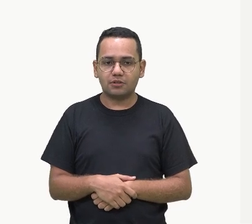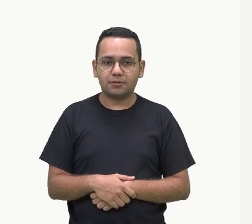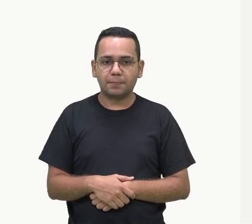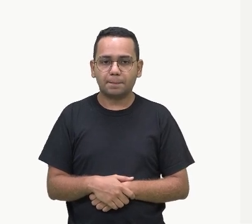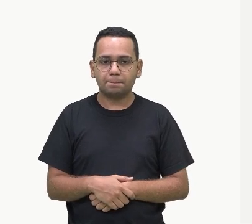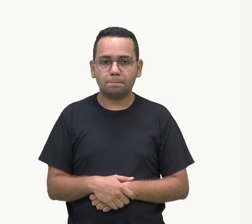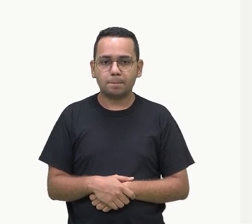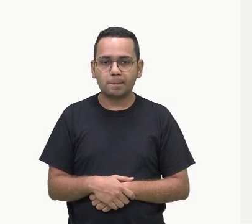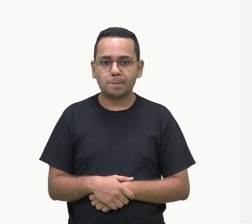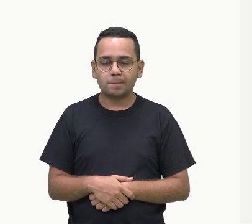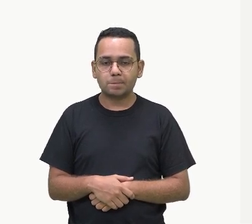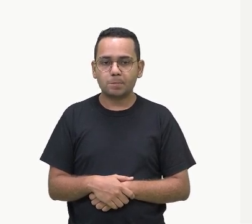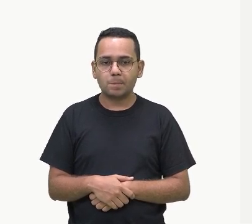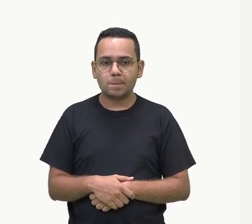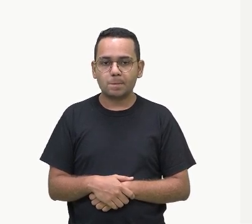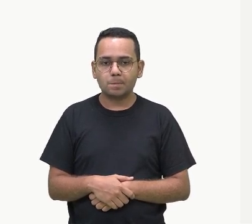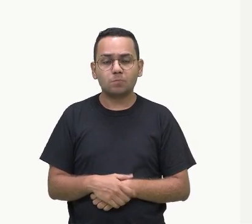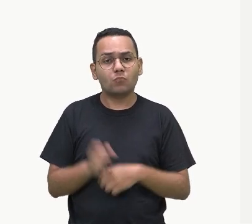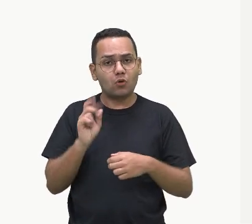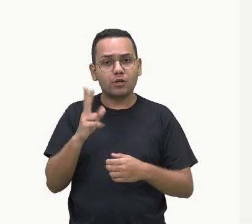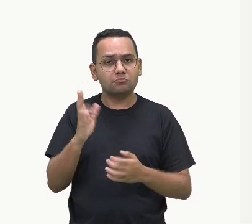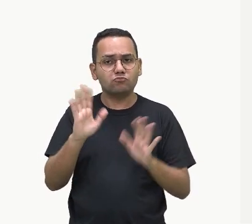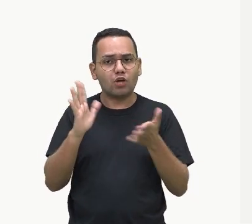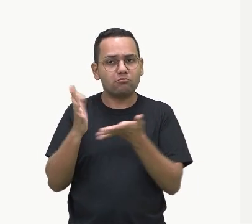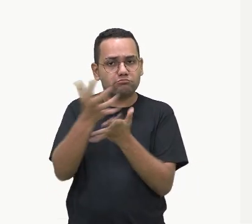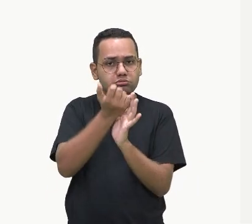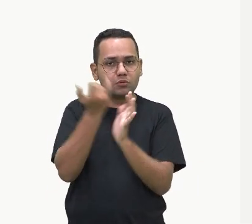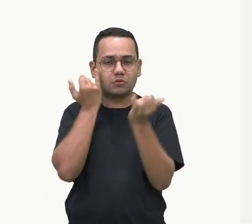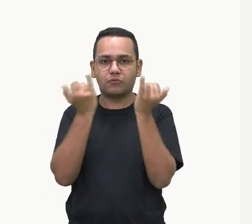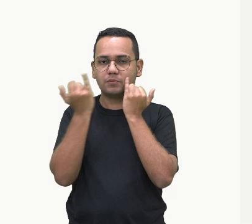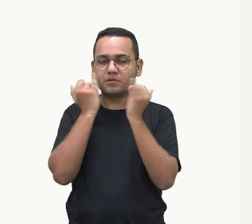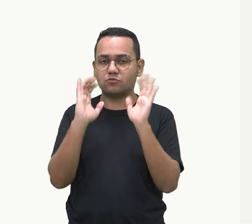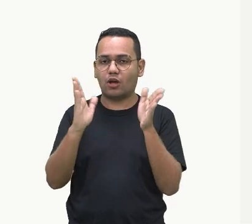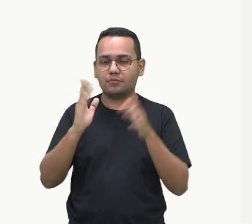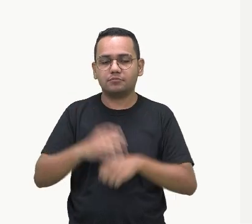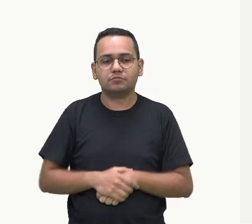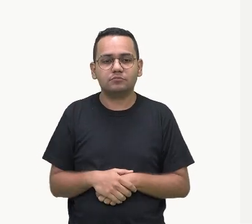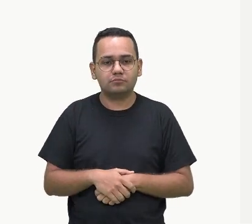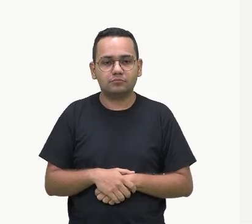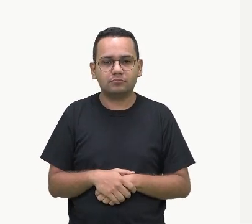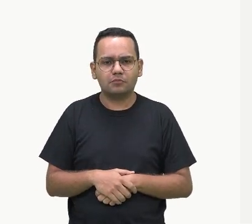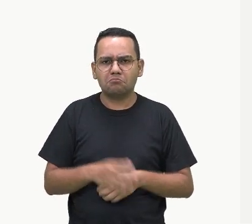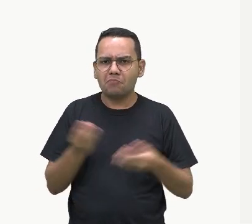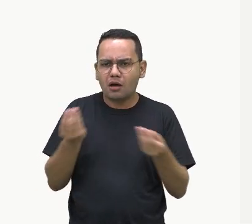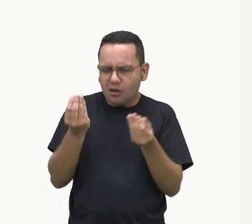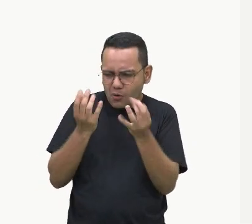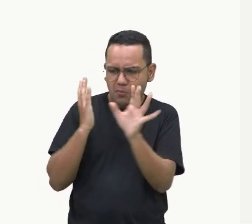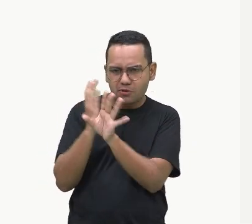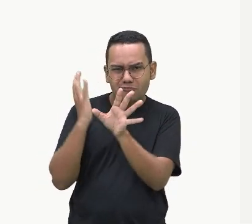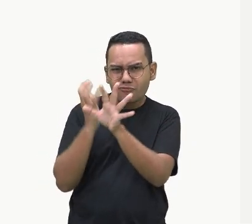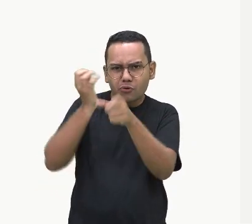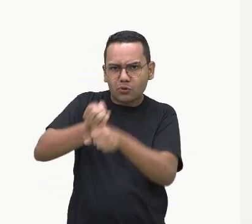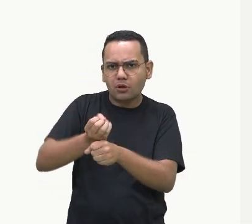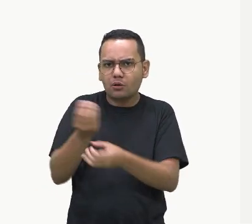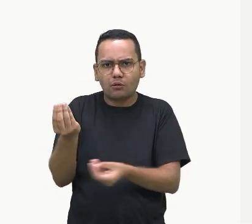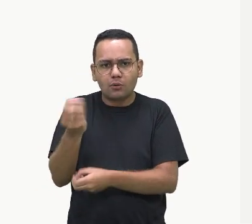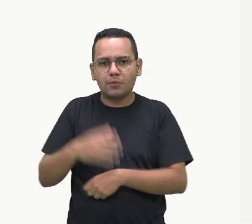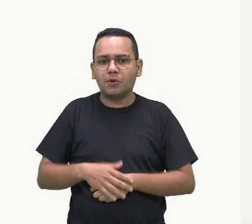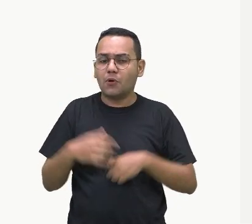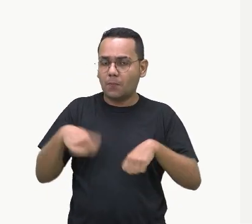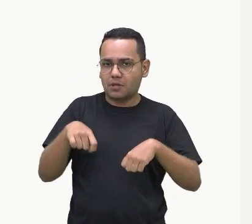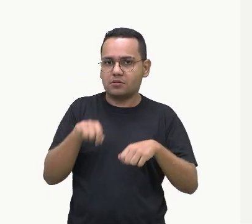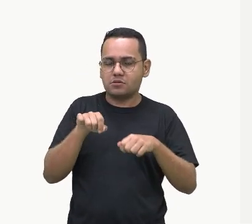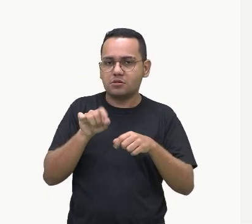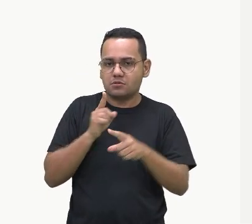Ok, professor. Organizei a informação. E como é que eu vou resolver isso? Você quer achar o valor